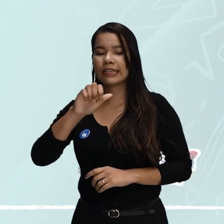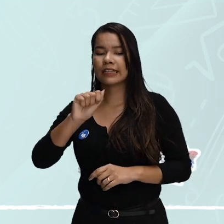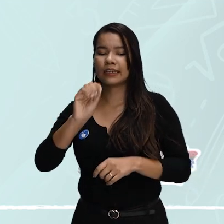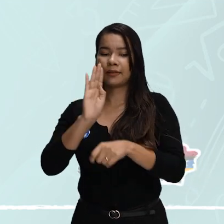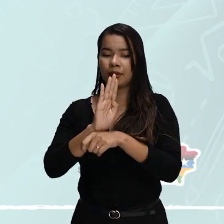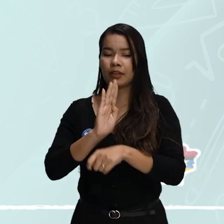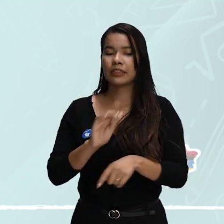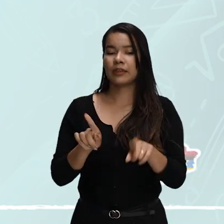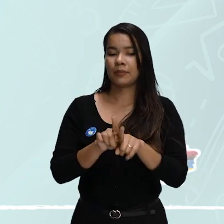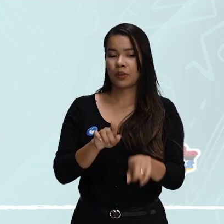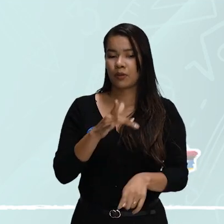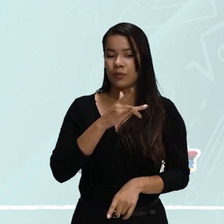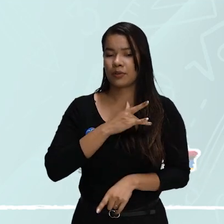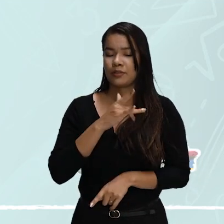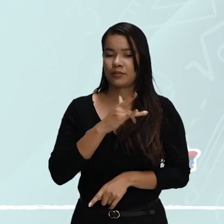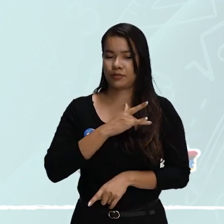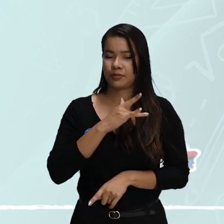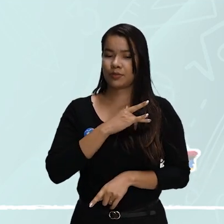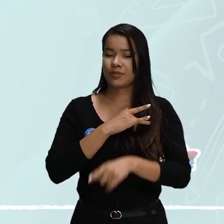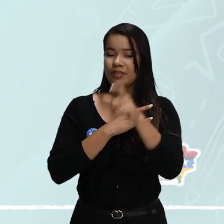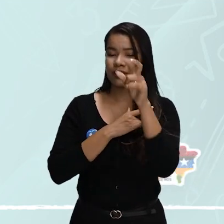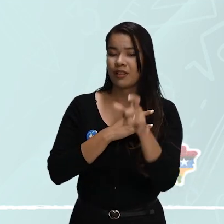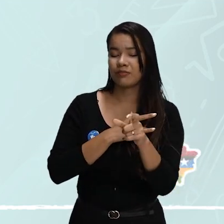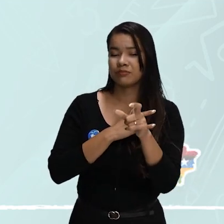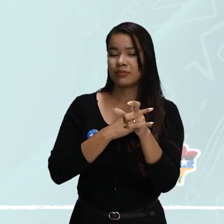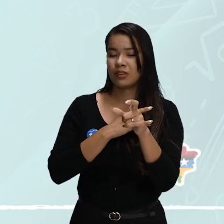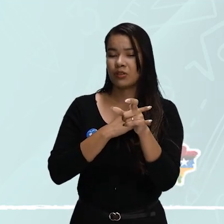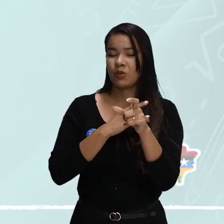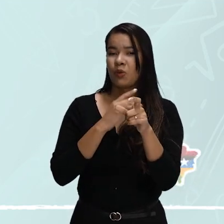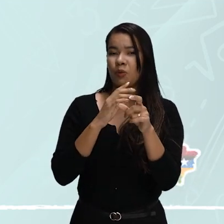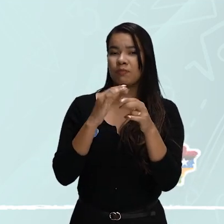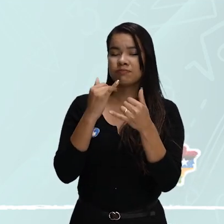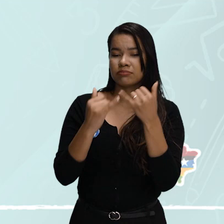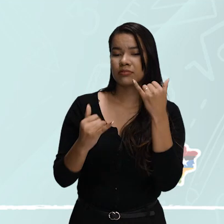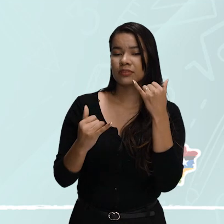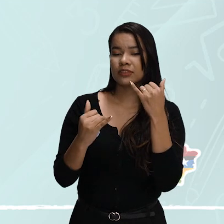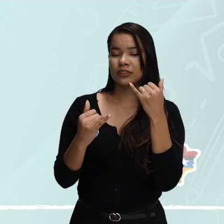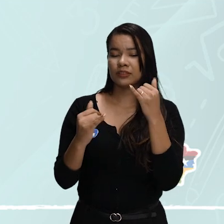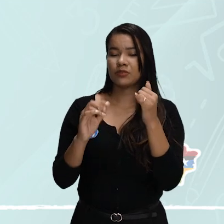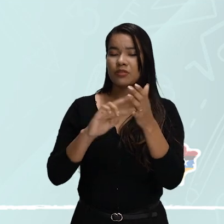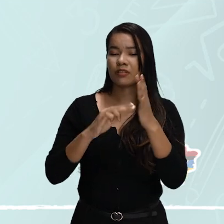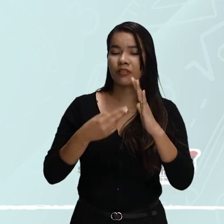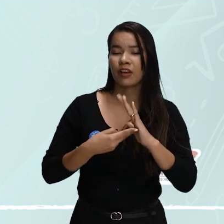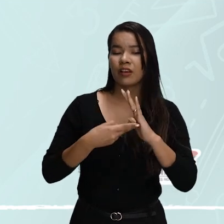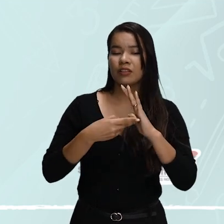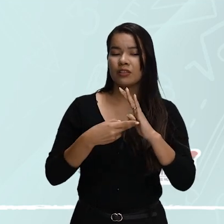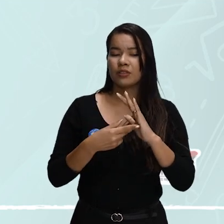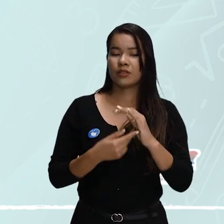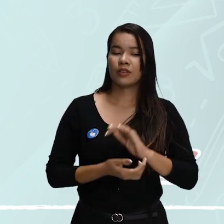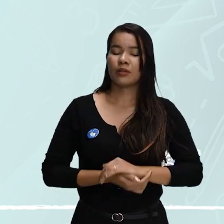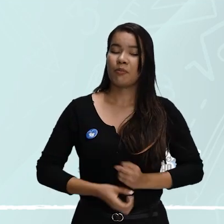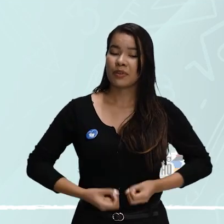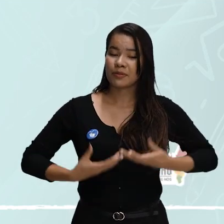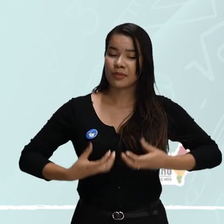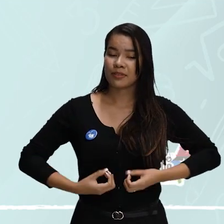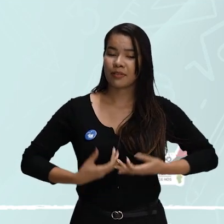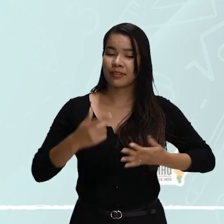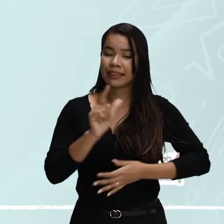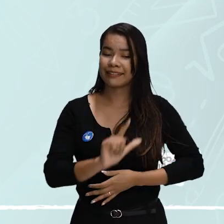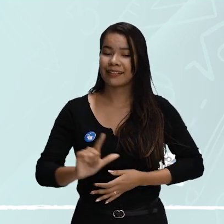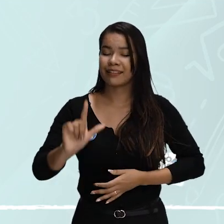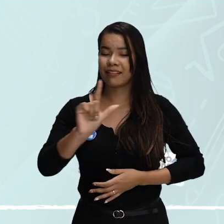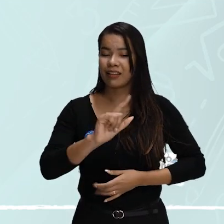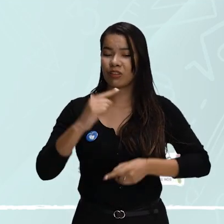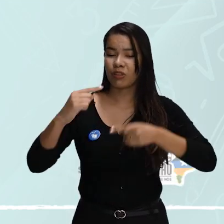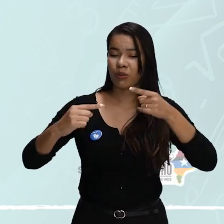O segundo, no caso o romantismo, é a expressão literária da plena dominação da primeira, que no caso é a burguesia.